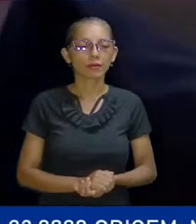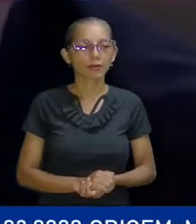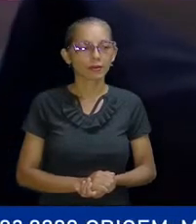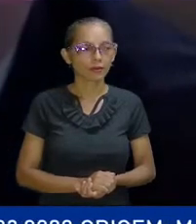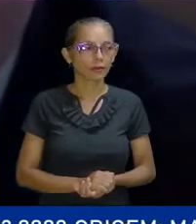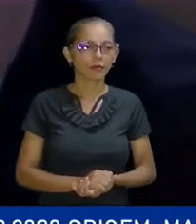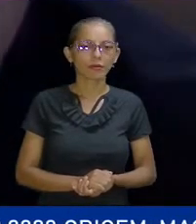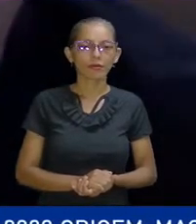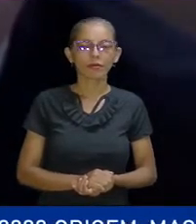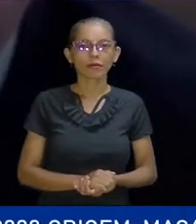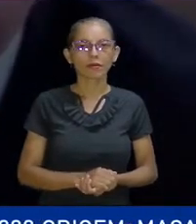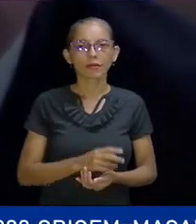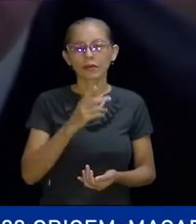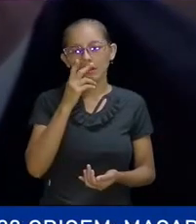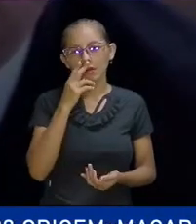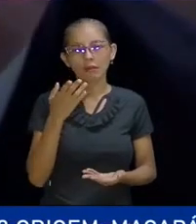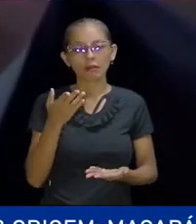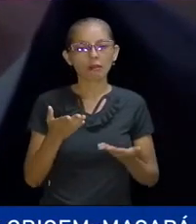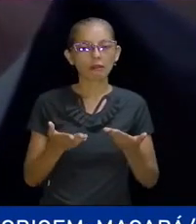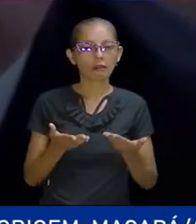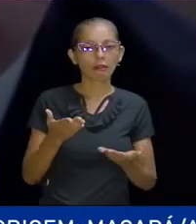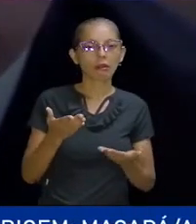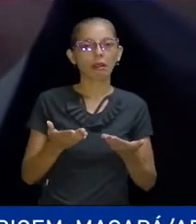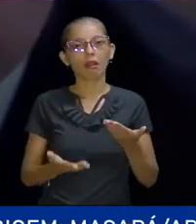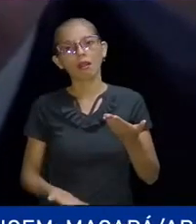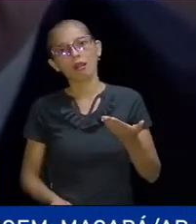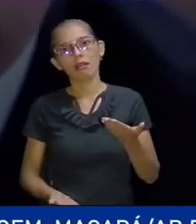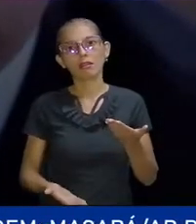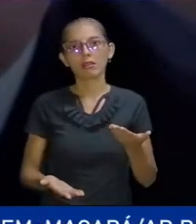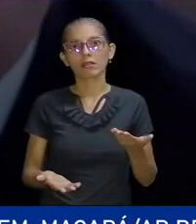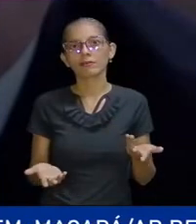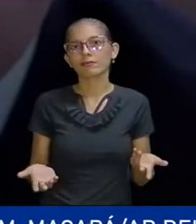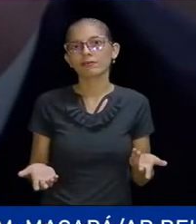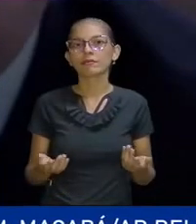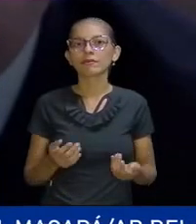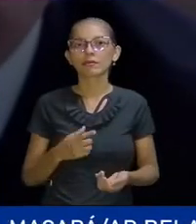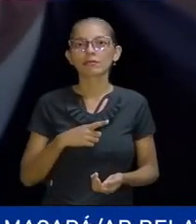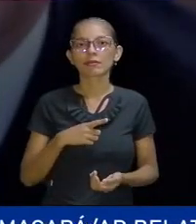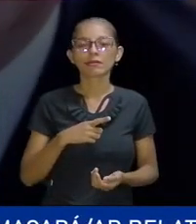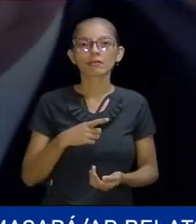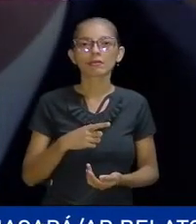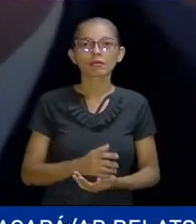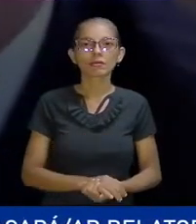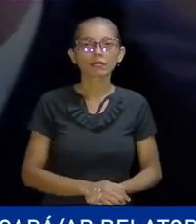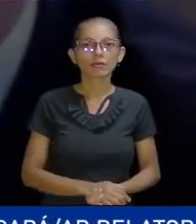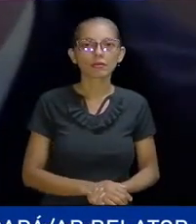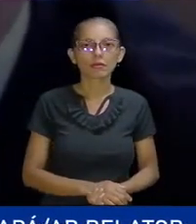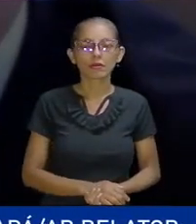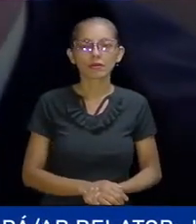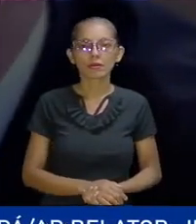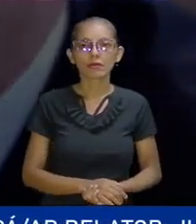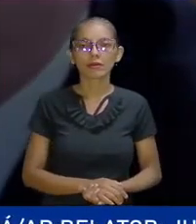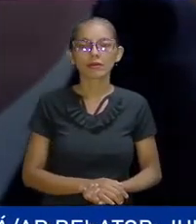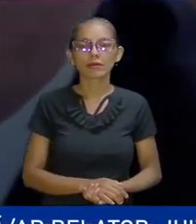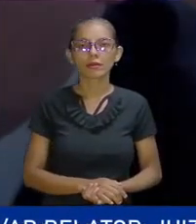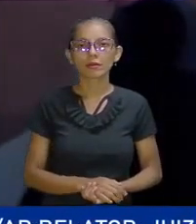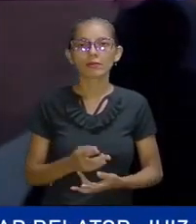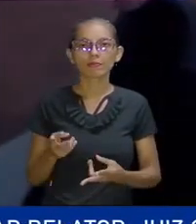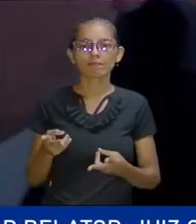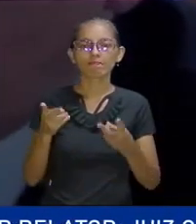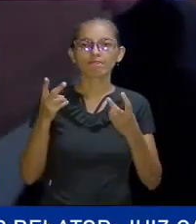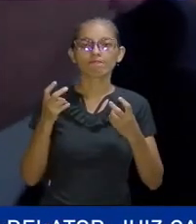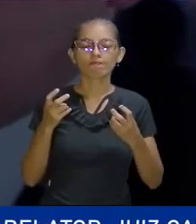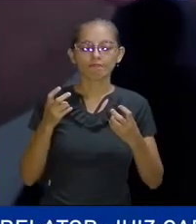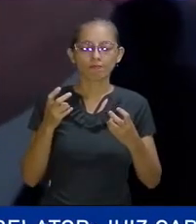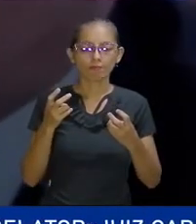desequilibrou sobremaneira o pleito e, com os ilícitos eleitorais cometidos, resta claro